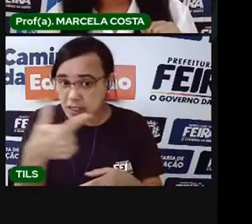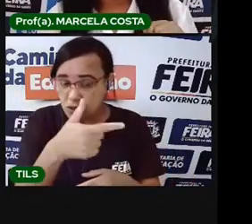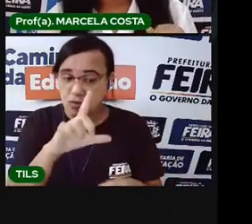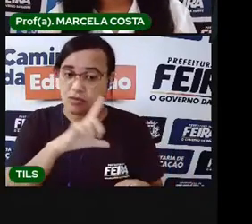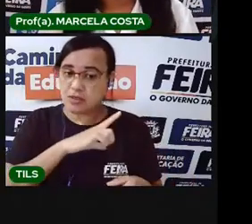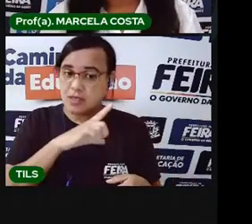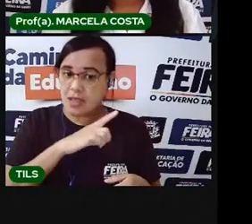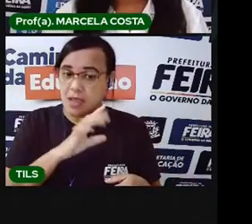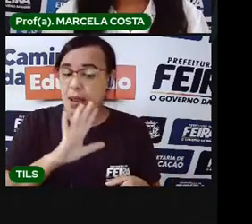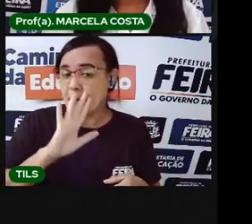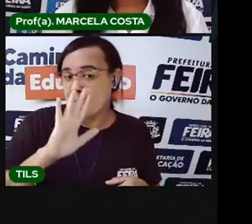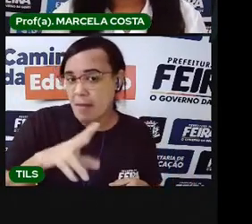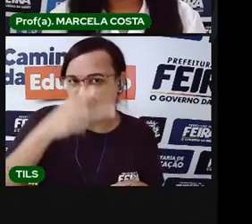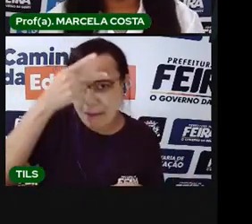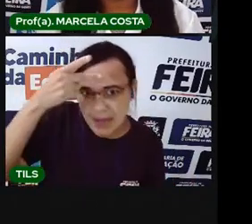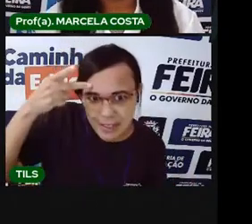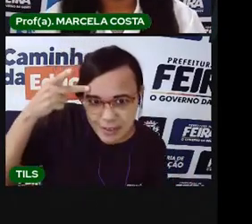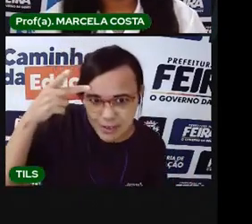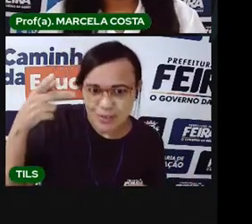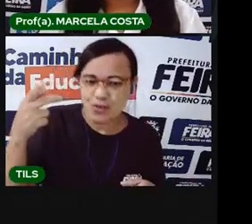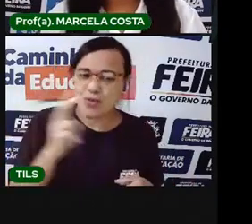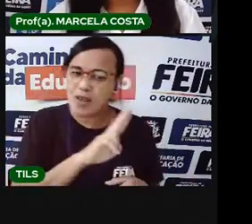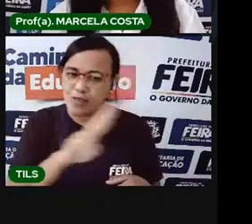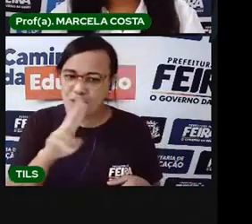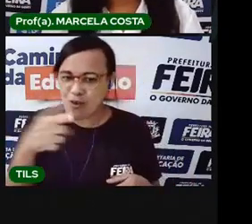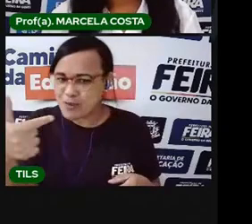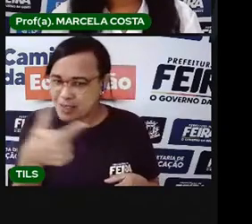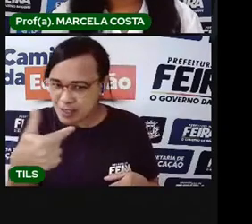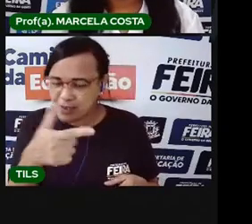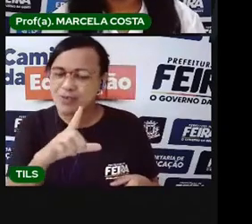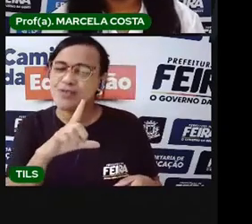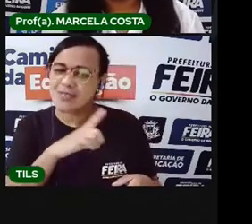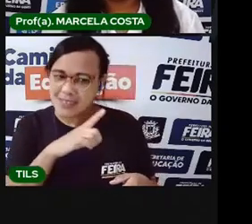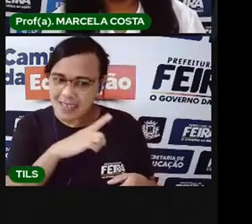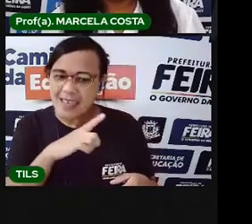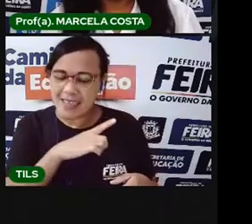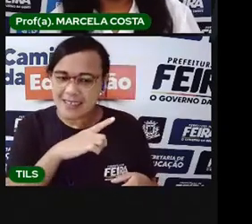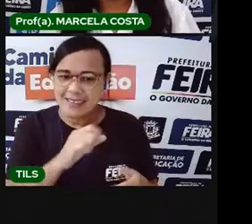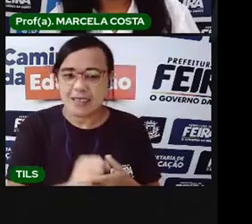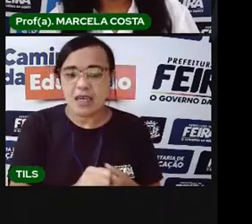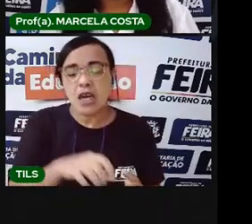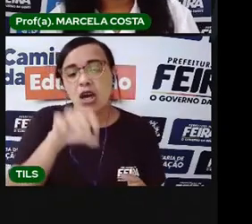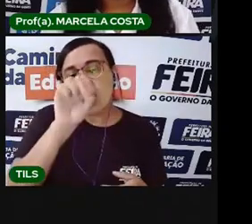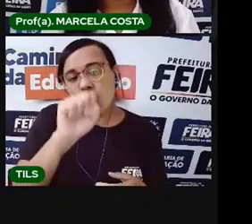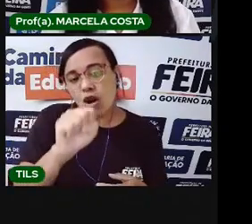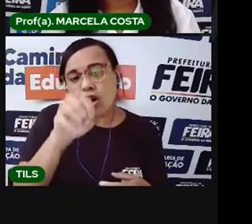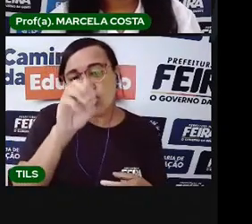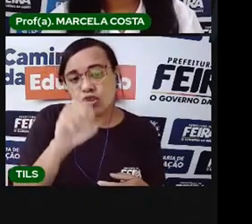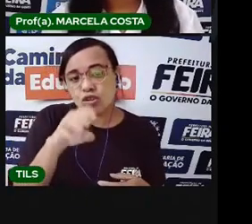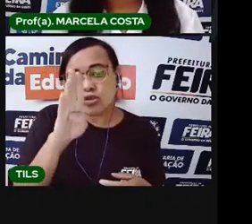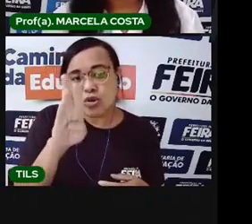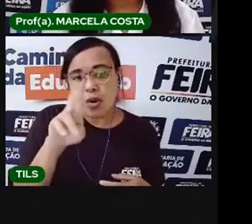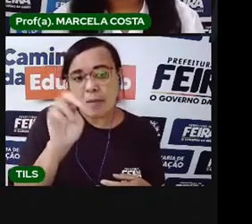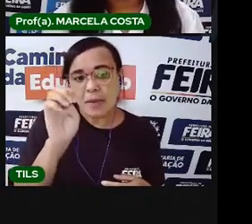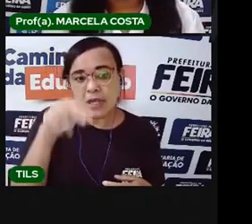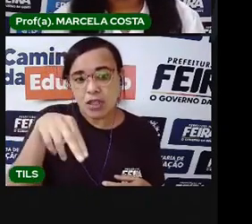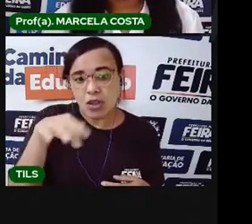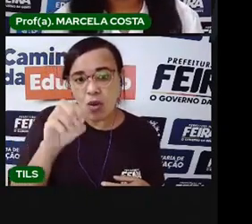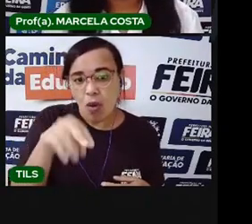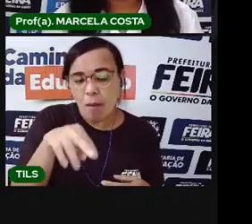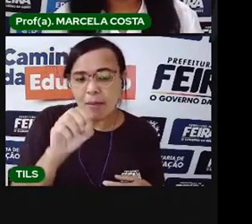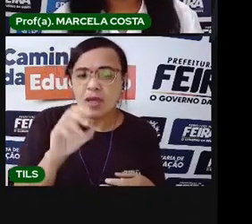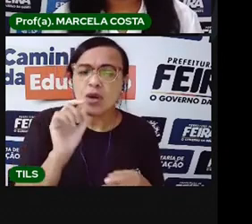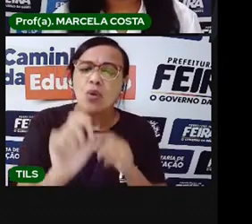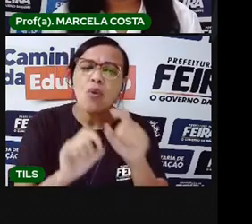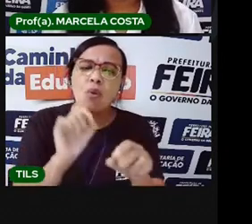sim. Essa musiquinha chama A Gente Tem Sobrenome. E quem escreveu ela foi o cantor Toquinho.